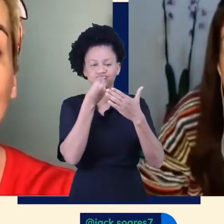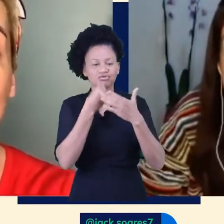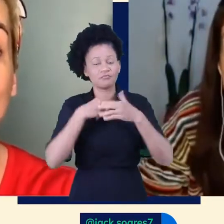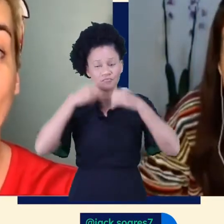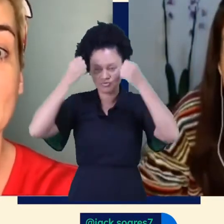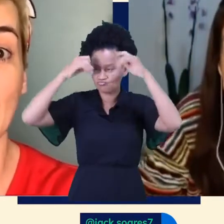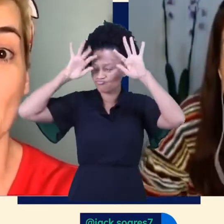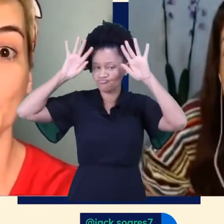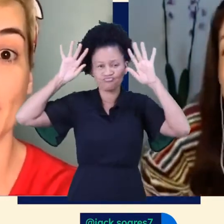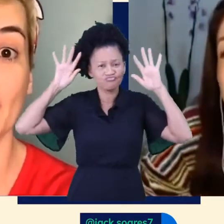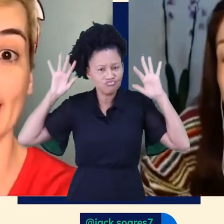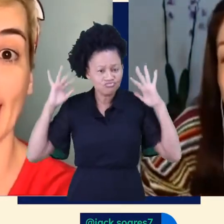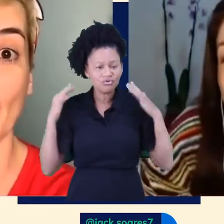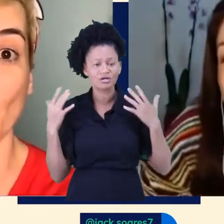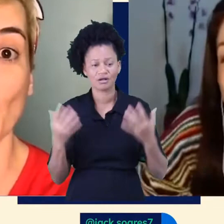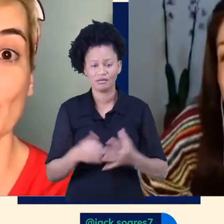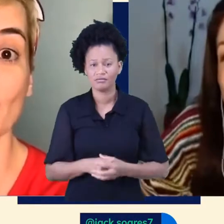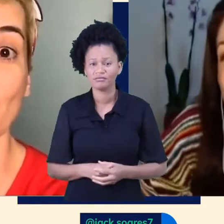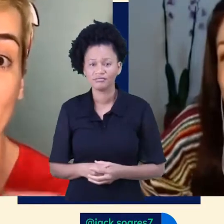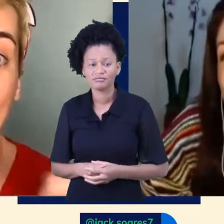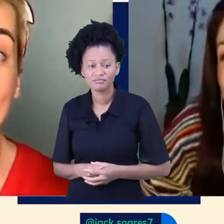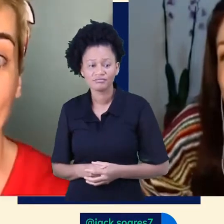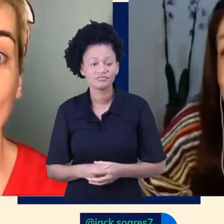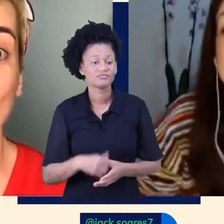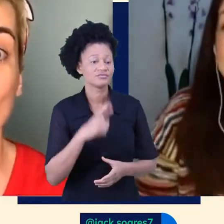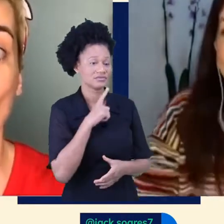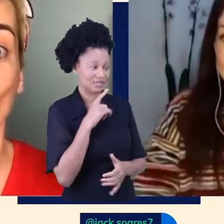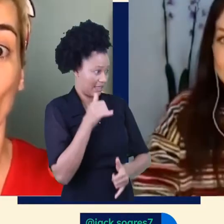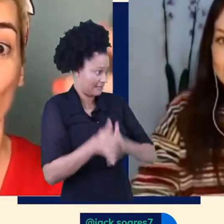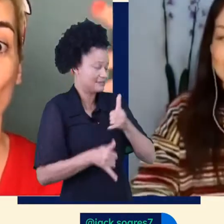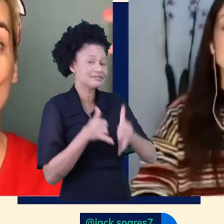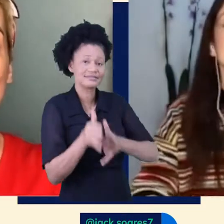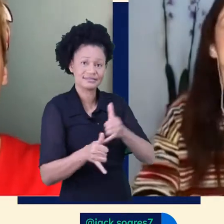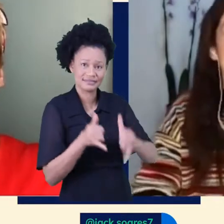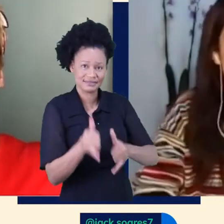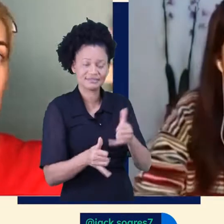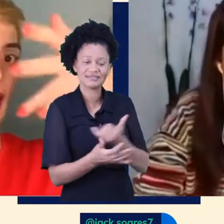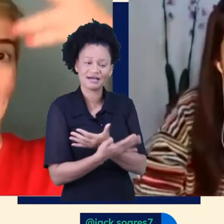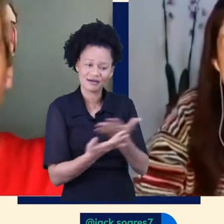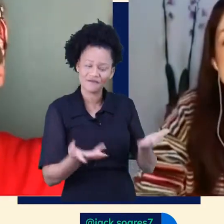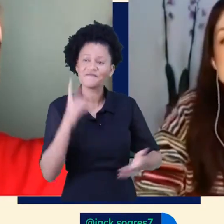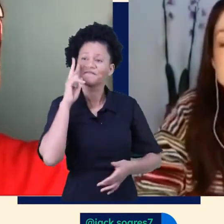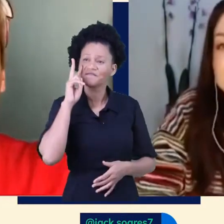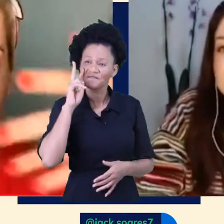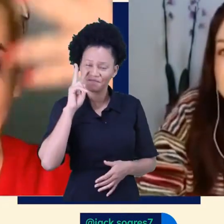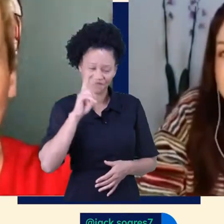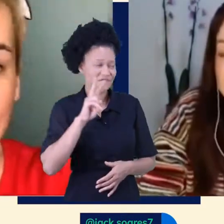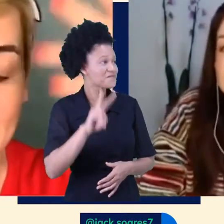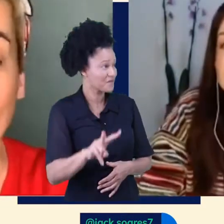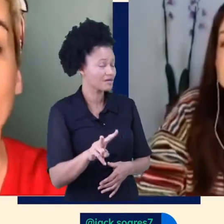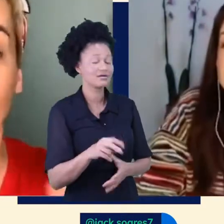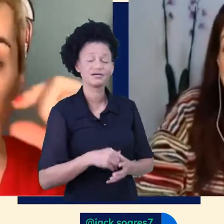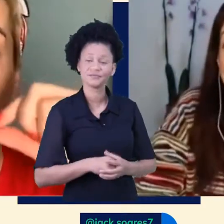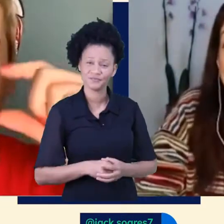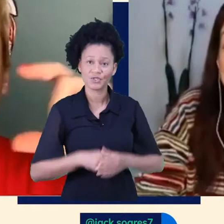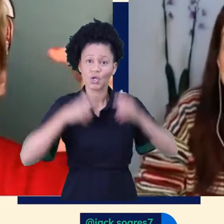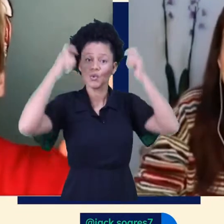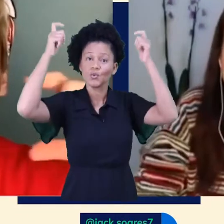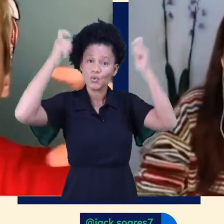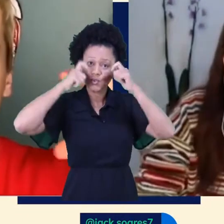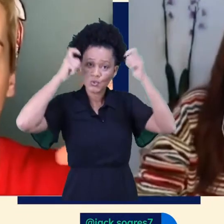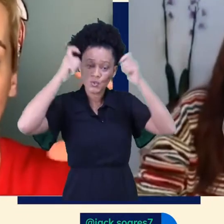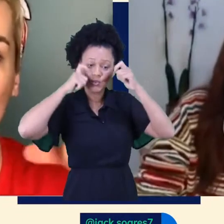Thaís até está viajar falando legal. sobre salto também, né? Comum a gente ver retratados os reis e imperadores, enfim, sei